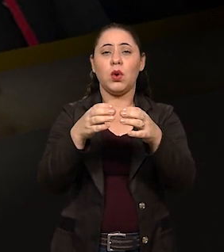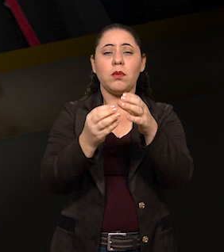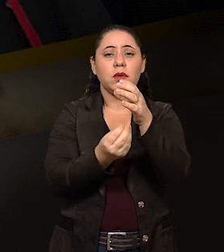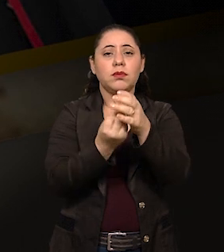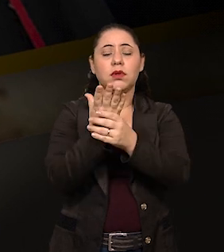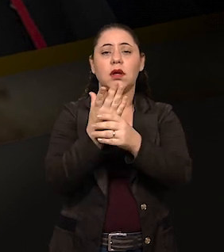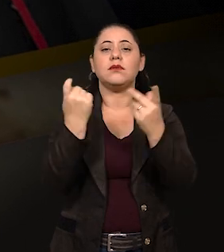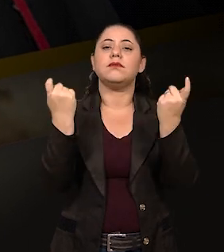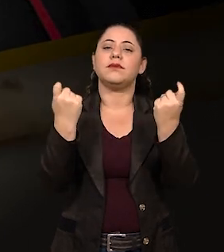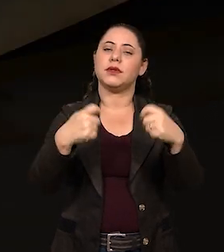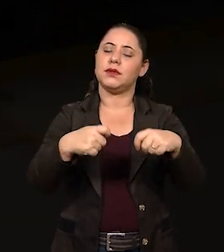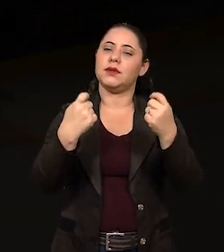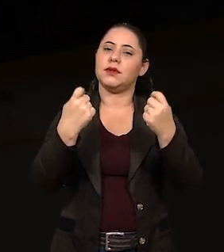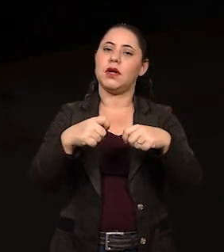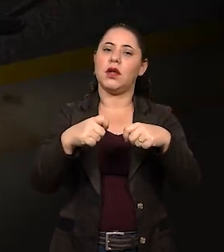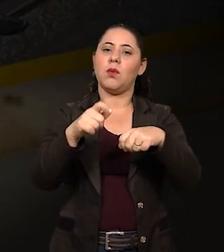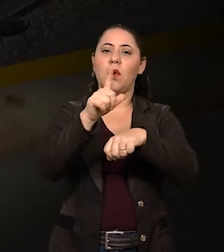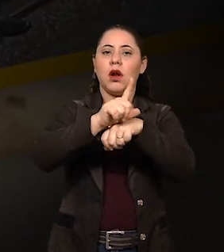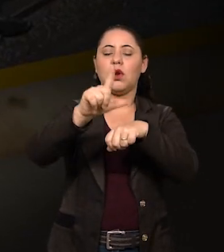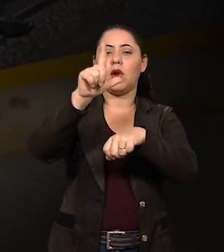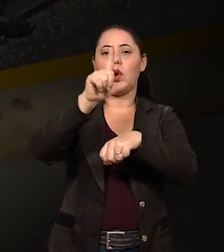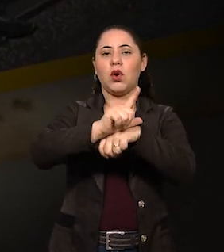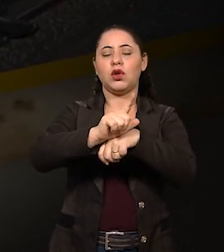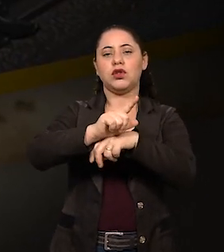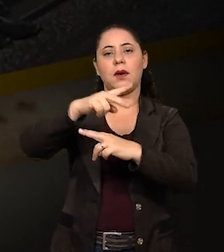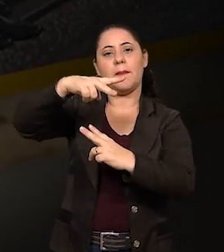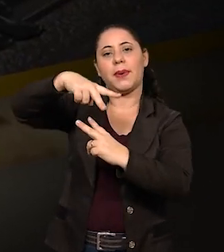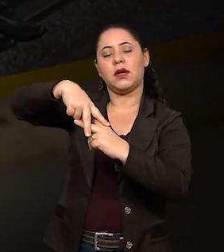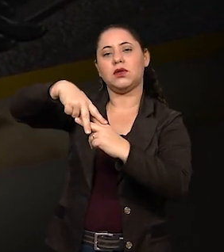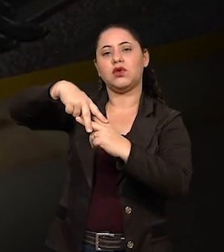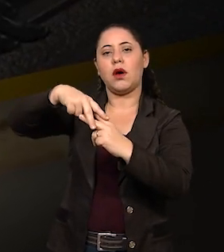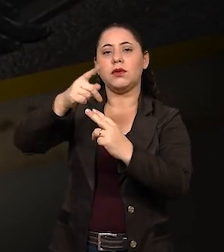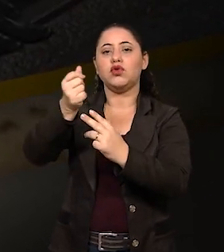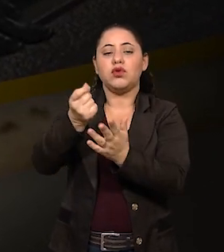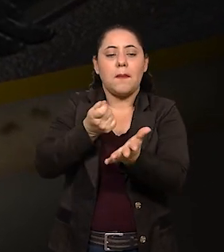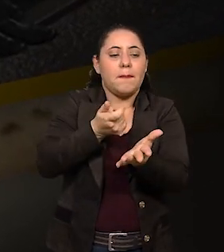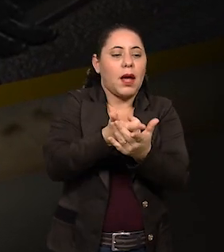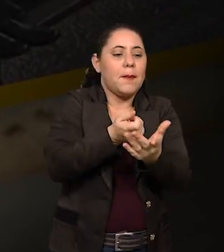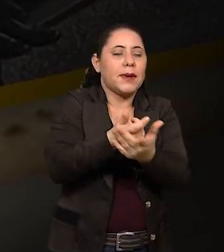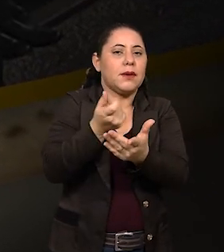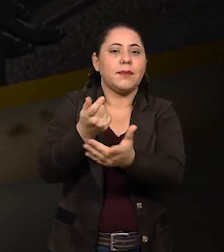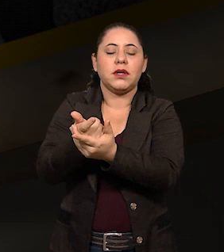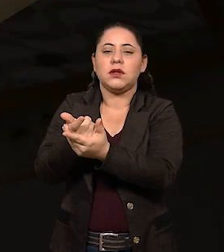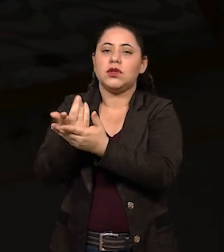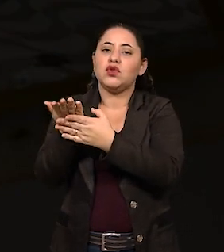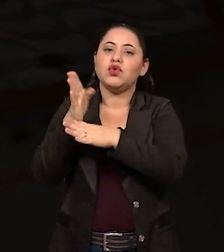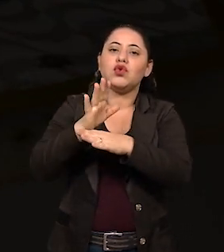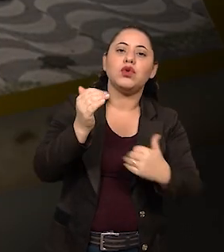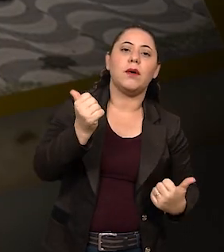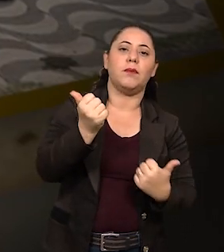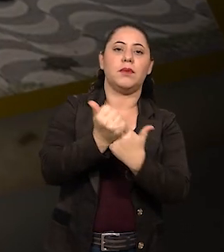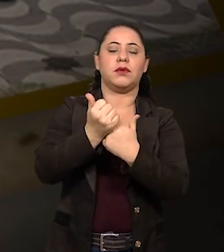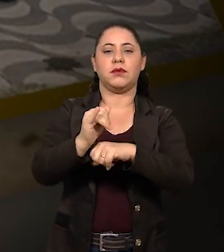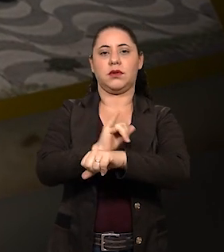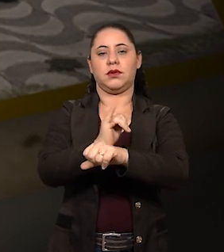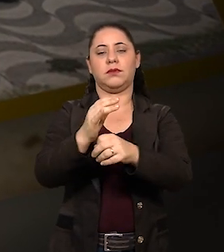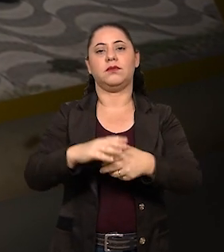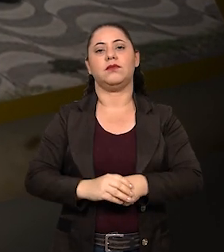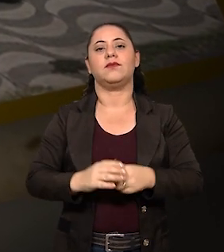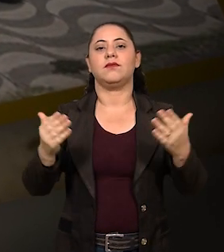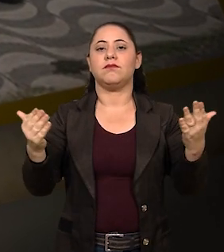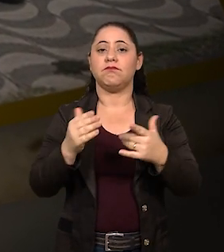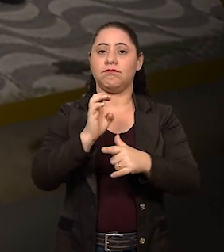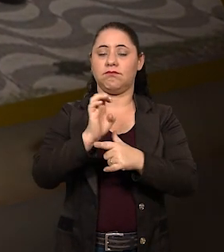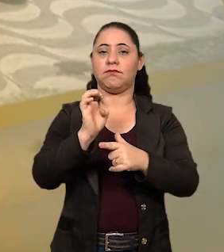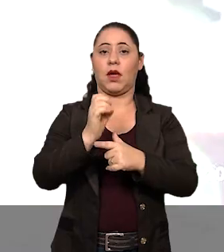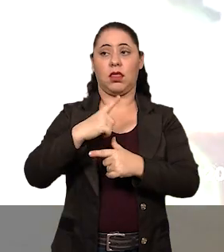fosse criada, foi necessário que uma loja maçônica patrocinasse e apoiasse as atividades. Hoje, no